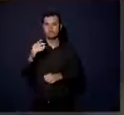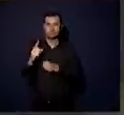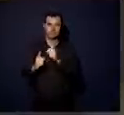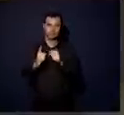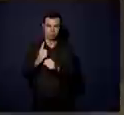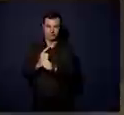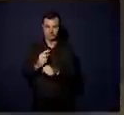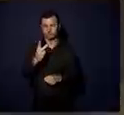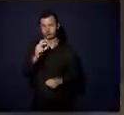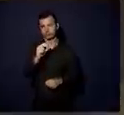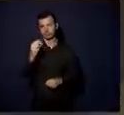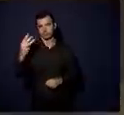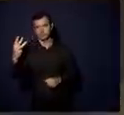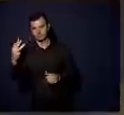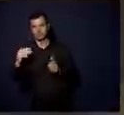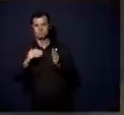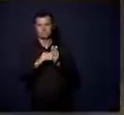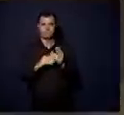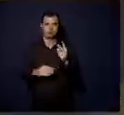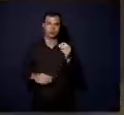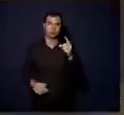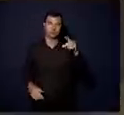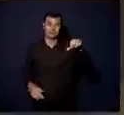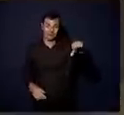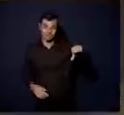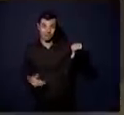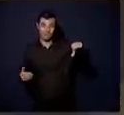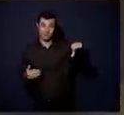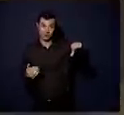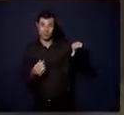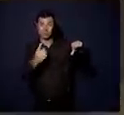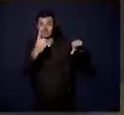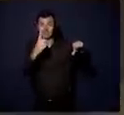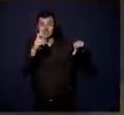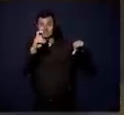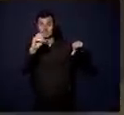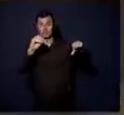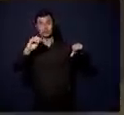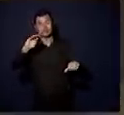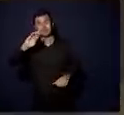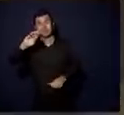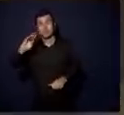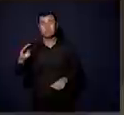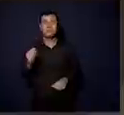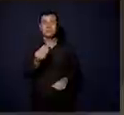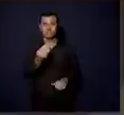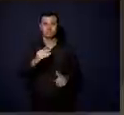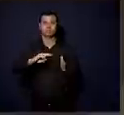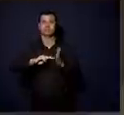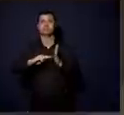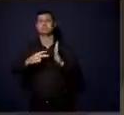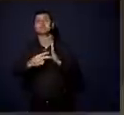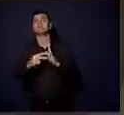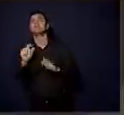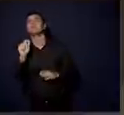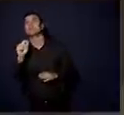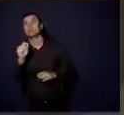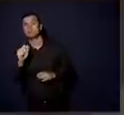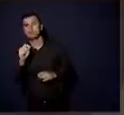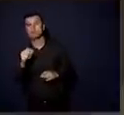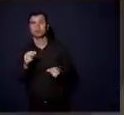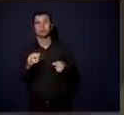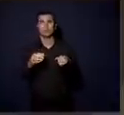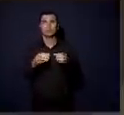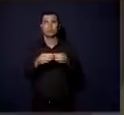2003 a 2019 era hoje um programa de 150 bilhões que significa que talvez a classe de renda